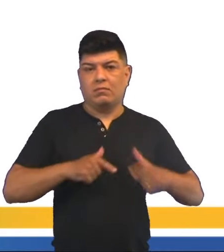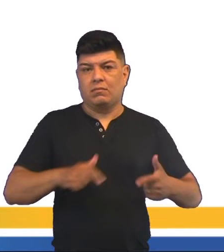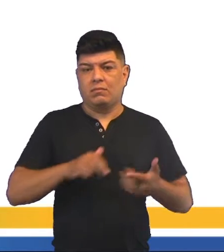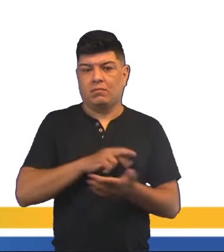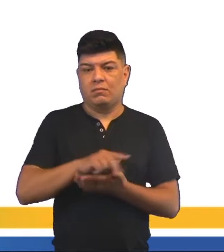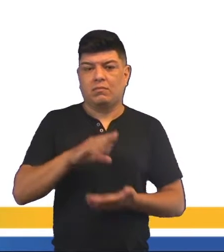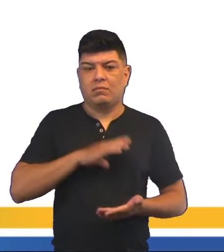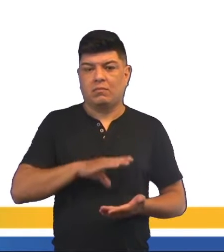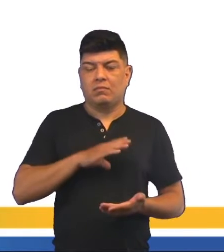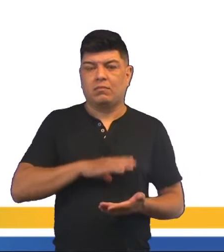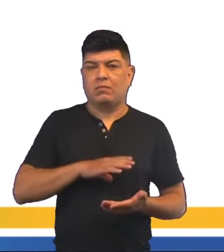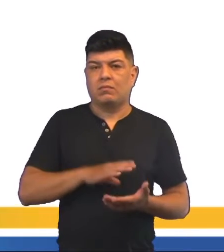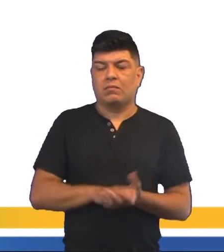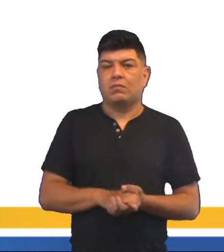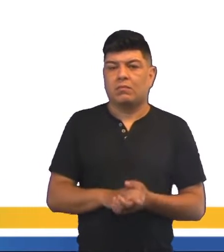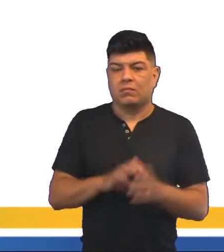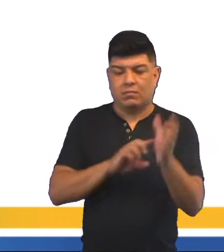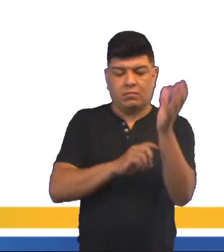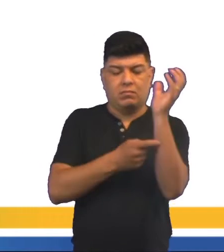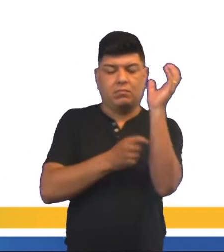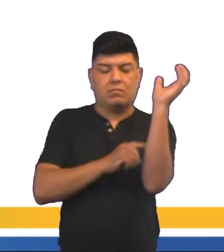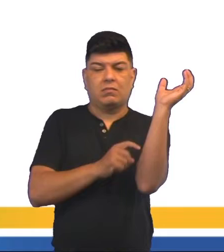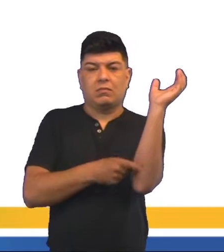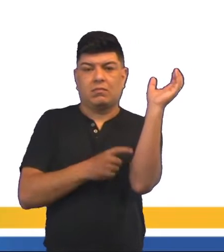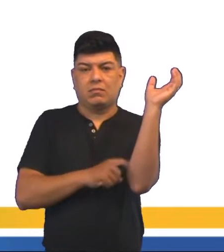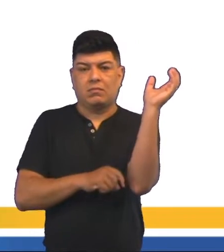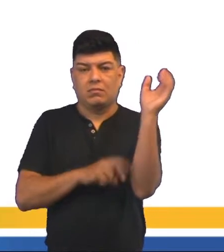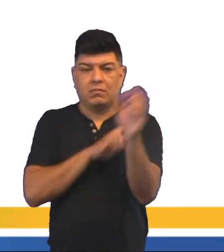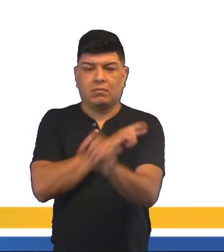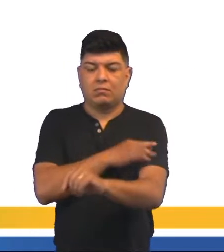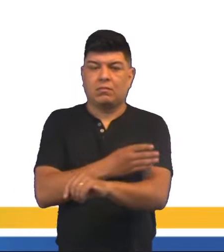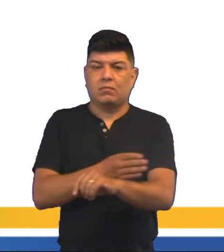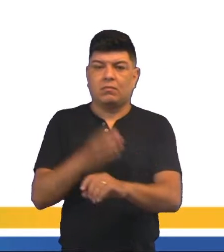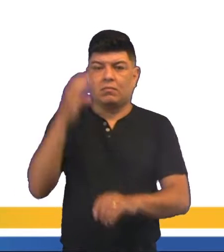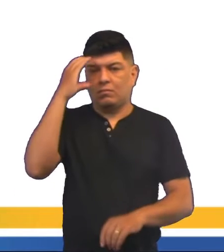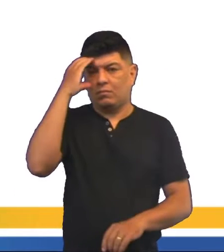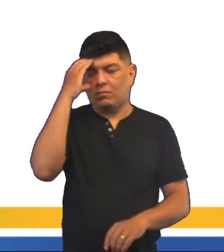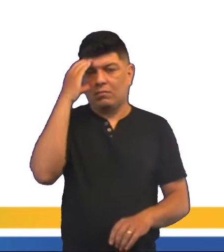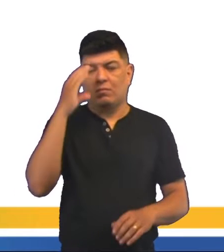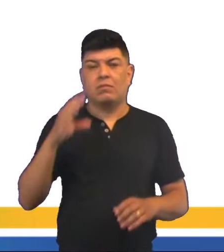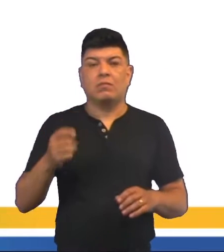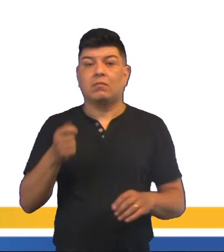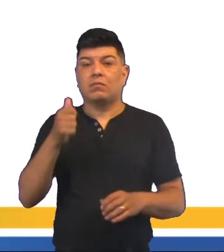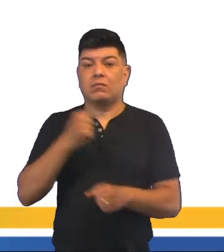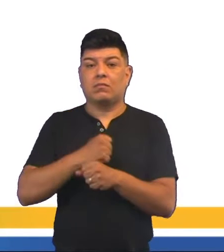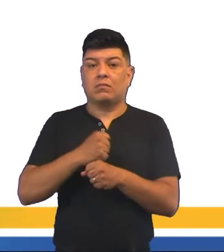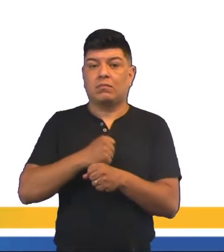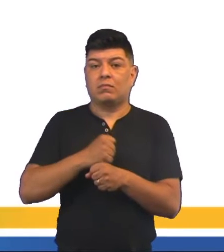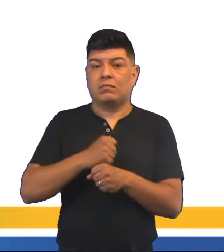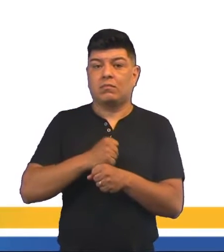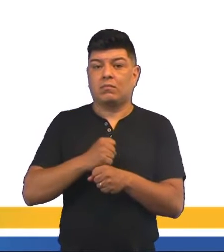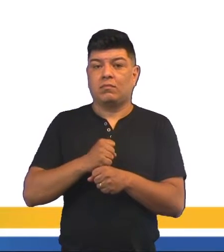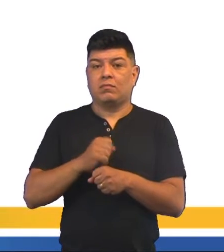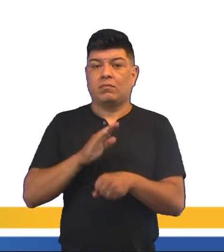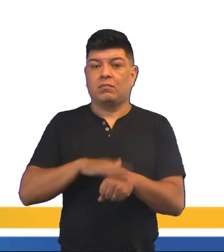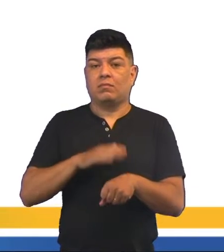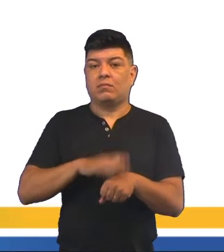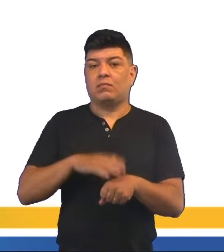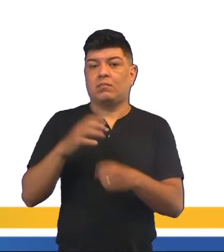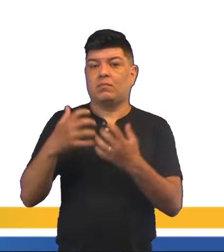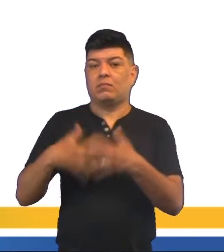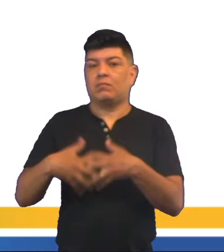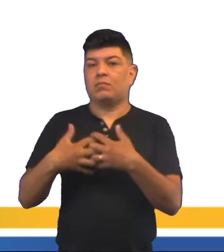diversas cidades como Chapuri, Rio Branco, Cruzeiro do Sul, né? E em poucos anos a situação social acreana ela se agravaria,